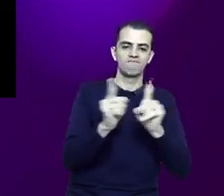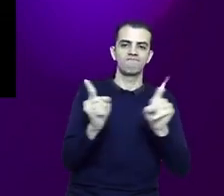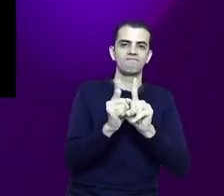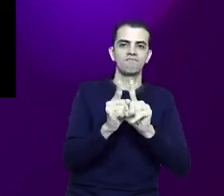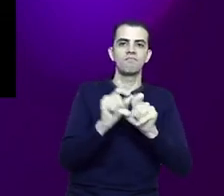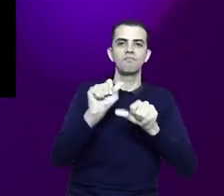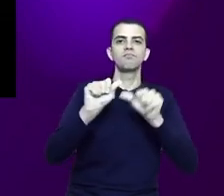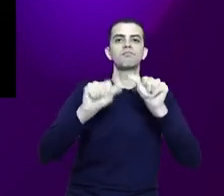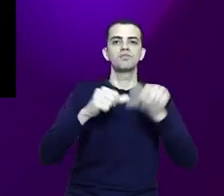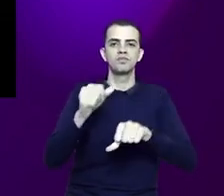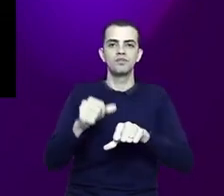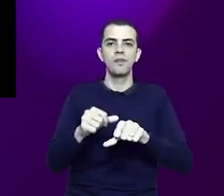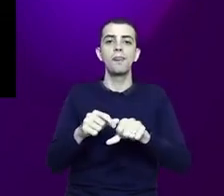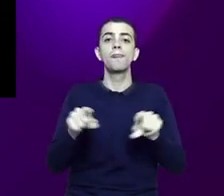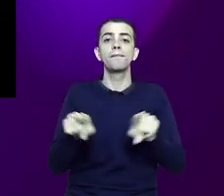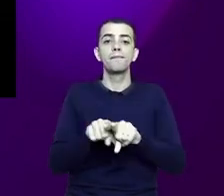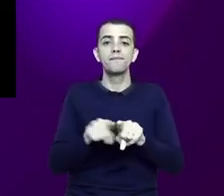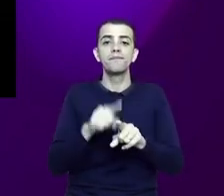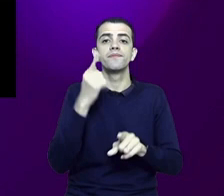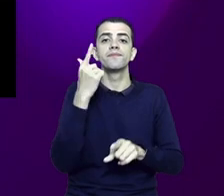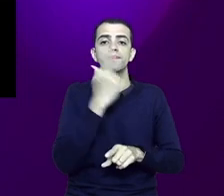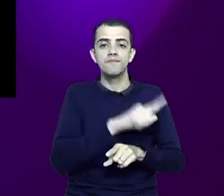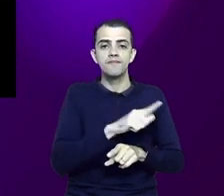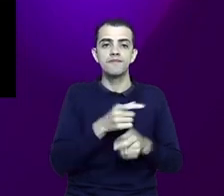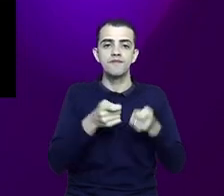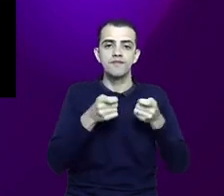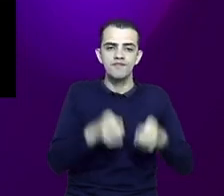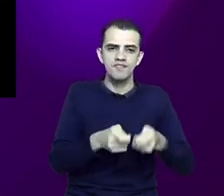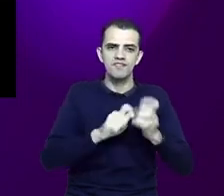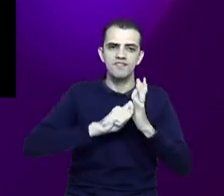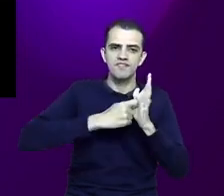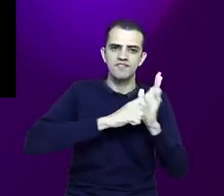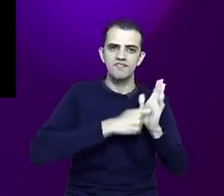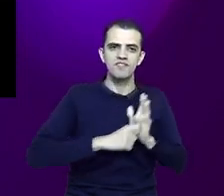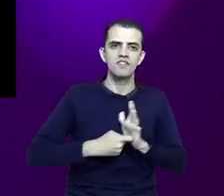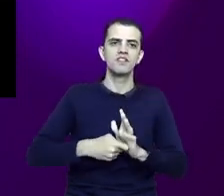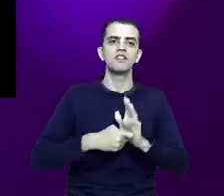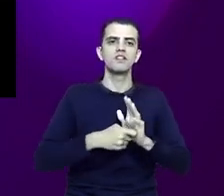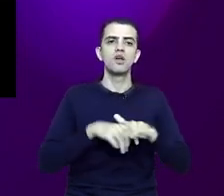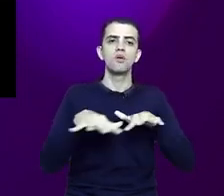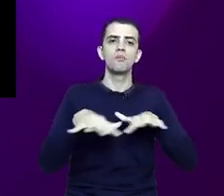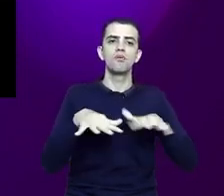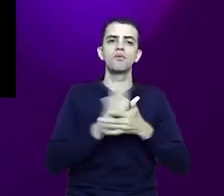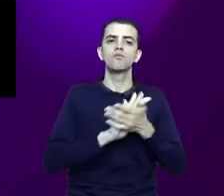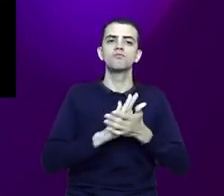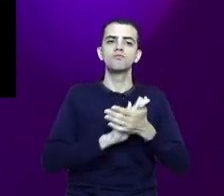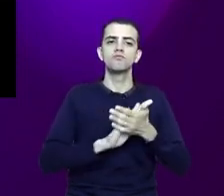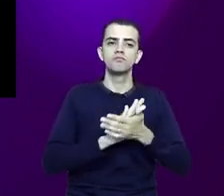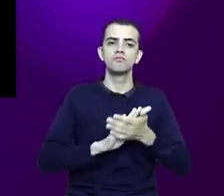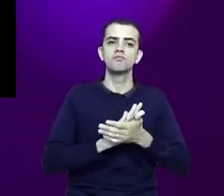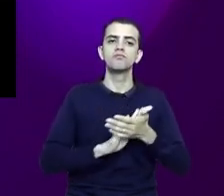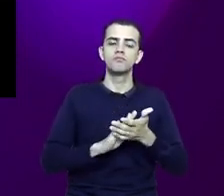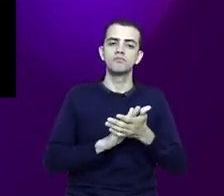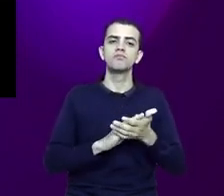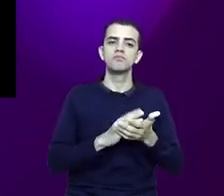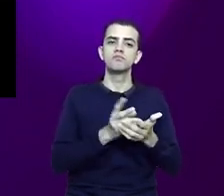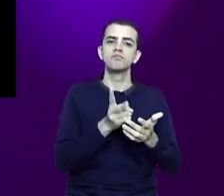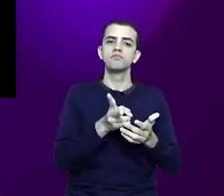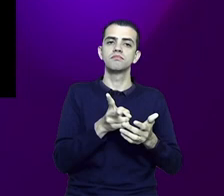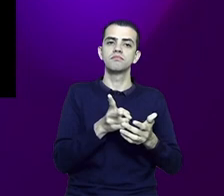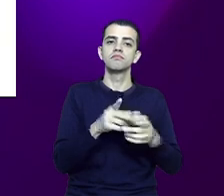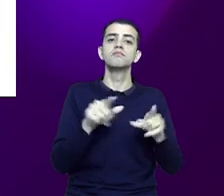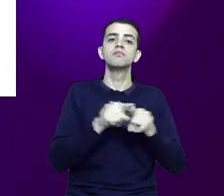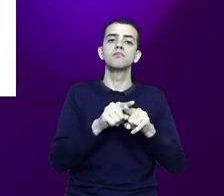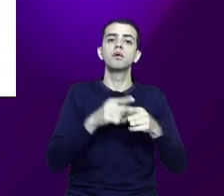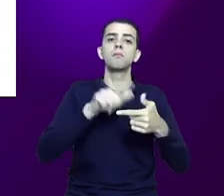anterior, e a gente conseguiu fazer a fixação de forma segura, sem movimentar o componente acetabular e sem causar